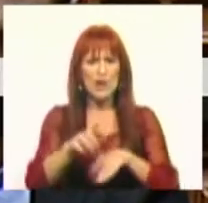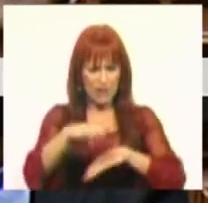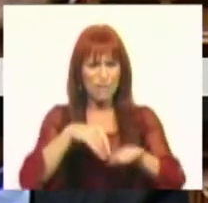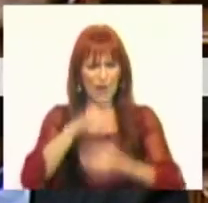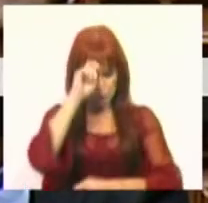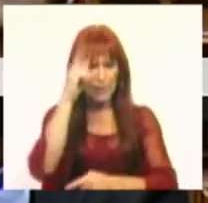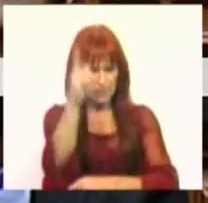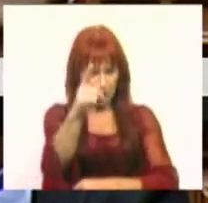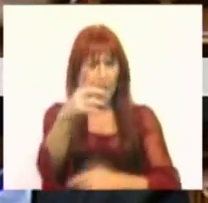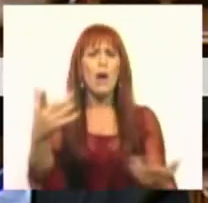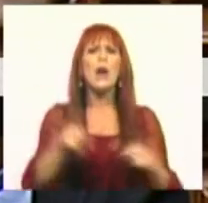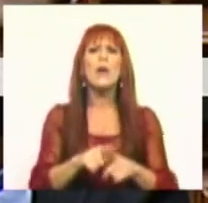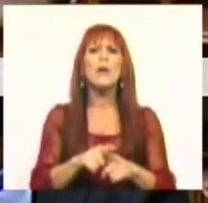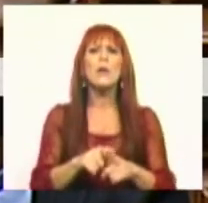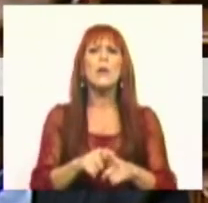façam